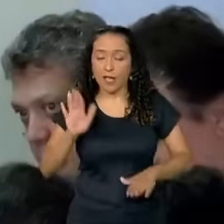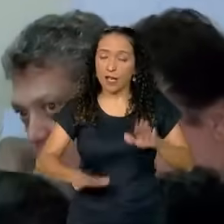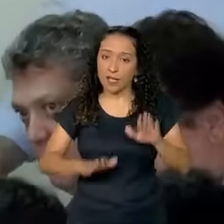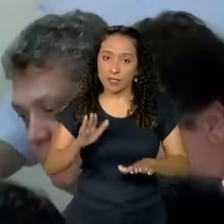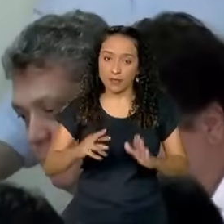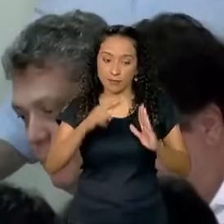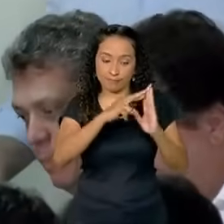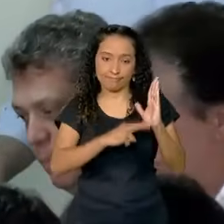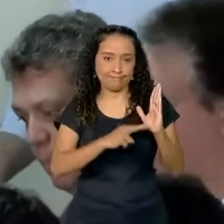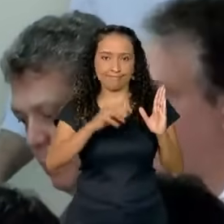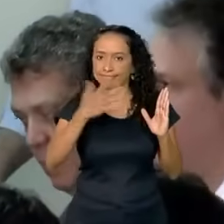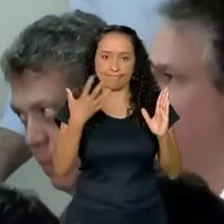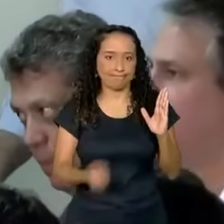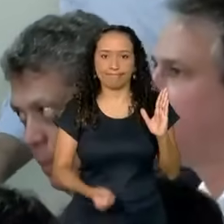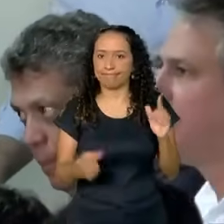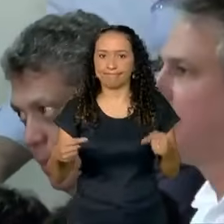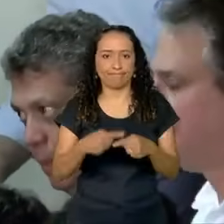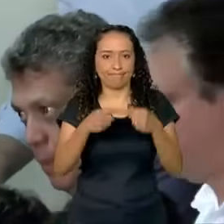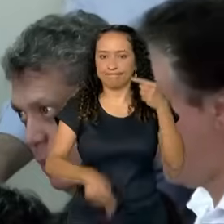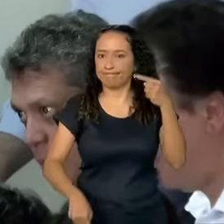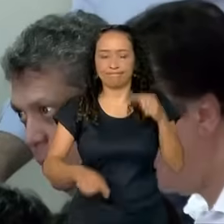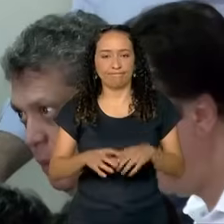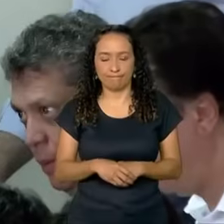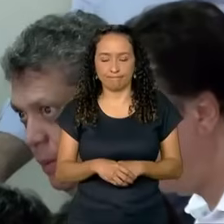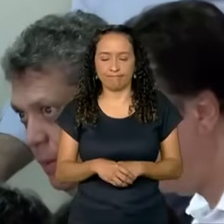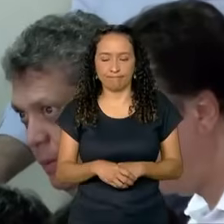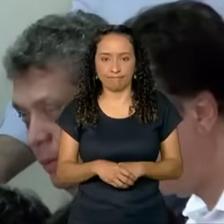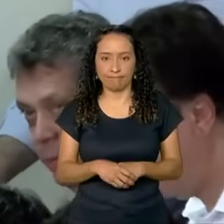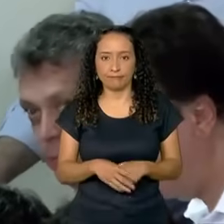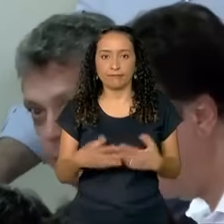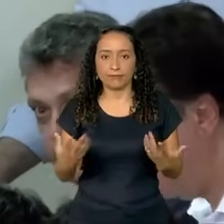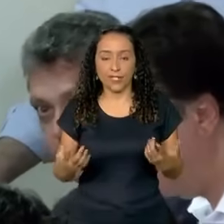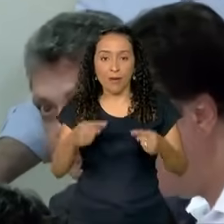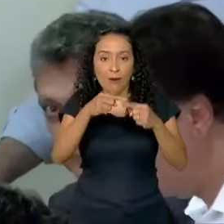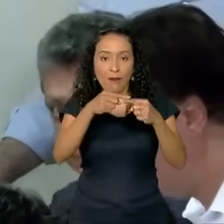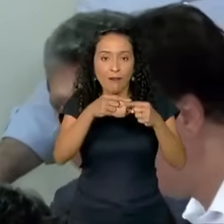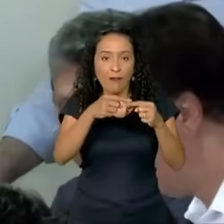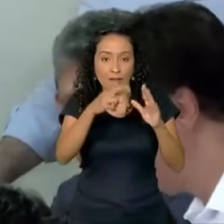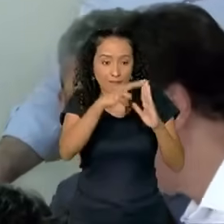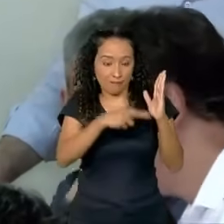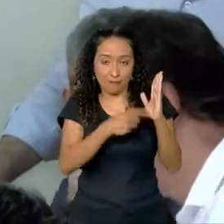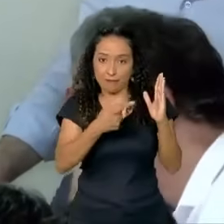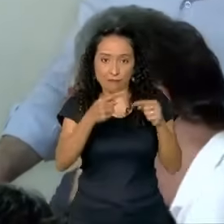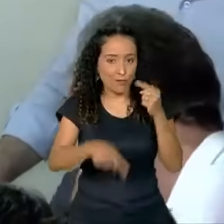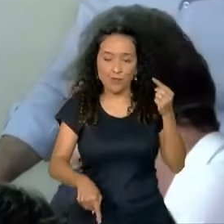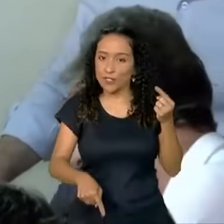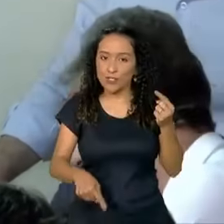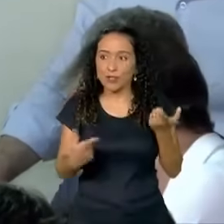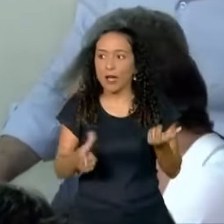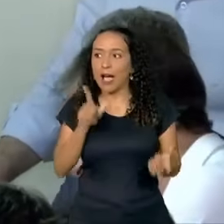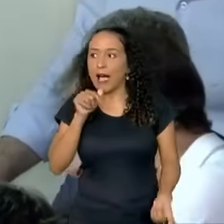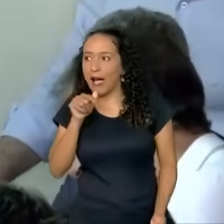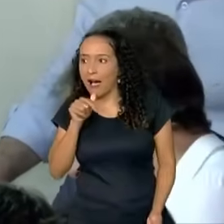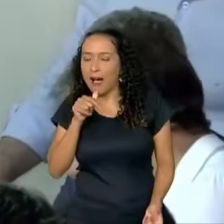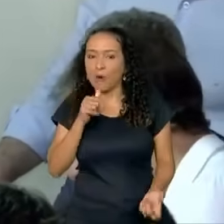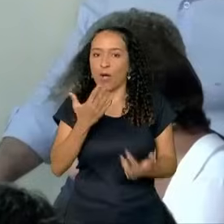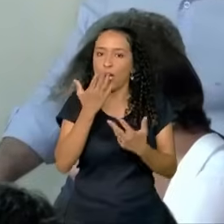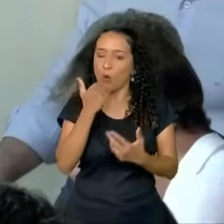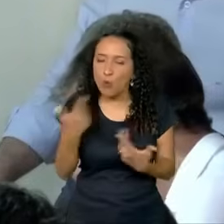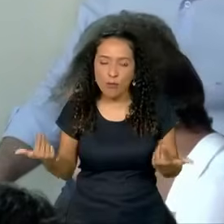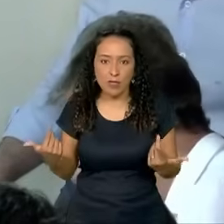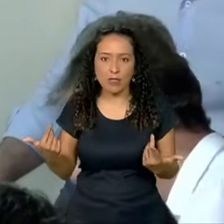a regra não permite. Esta regra, né, não permite e a água chegar ou a comida